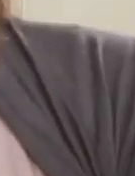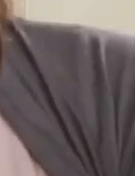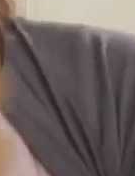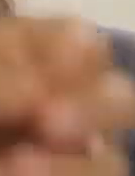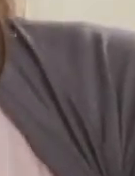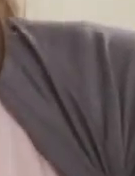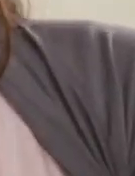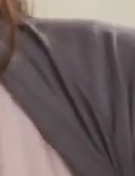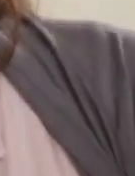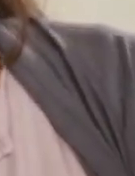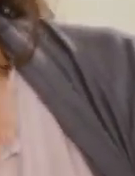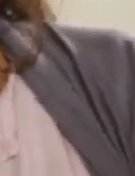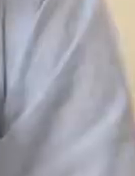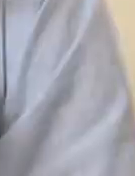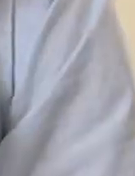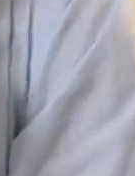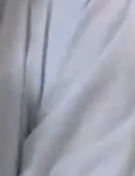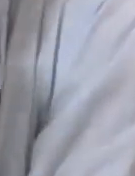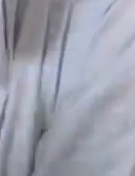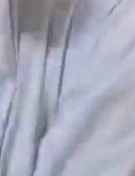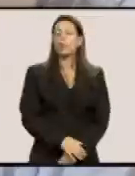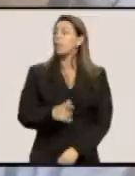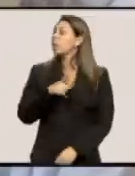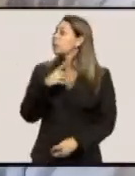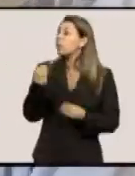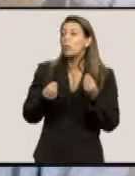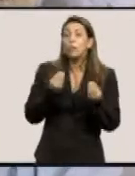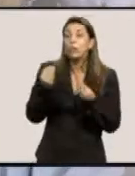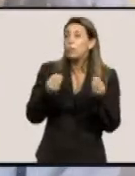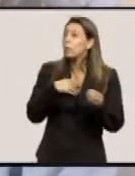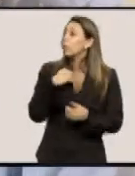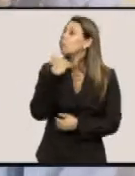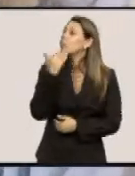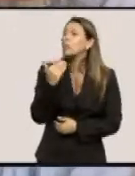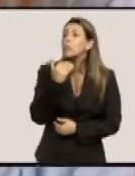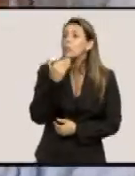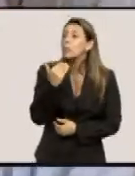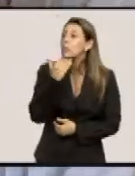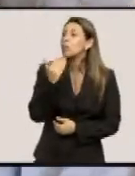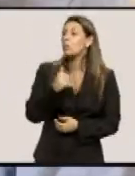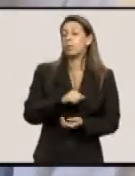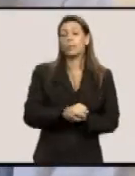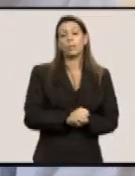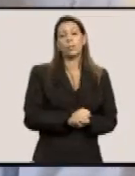Ela franze a testa. Os filhos estão na sala. Não tem jeito, Suzana.